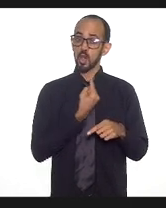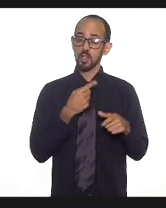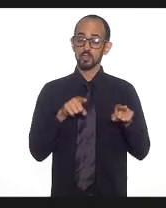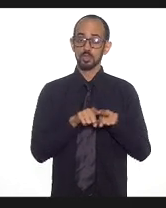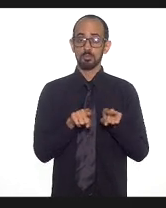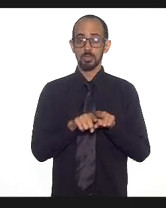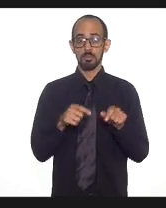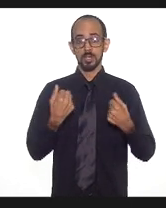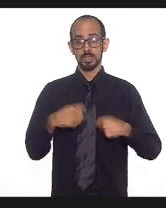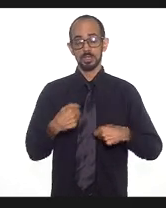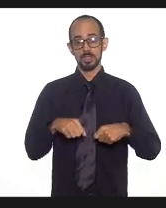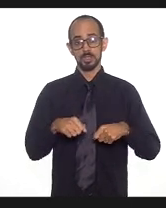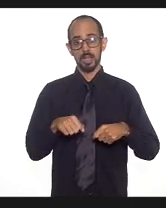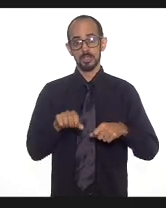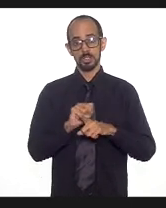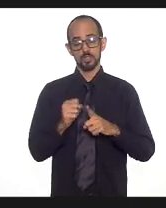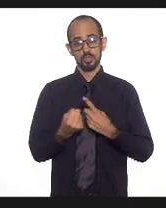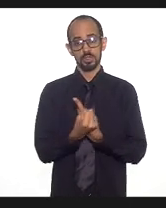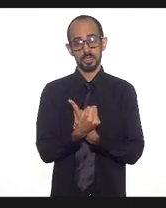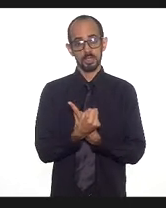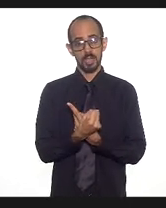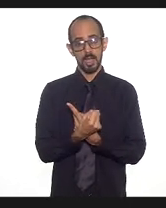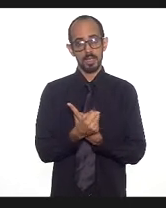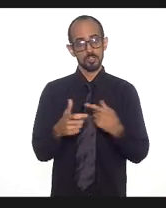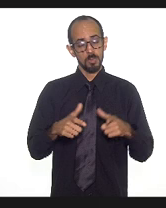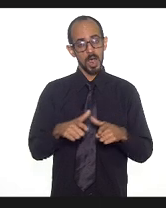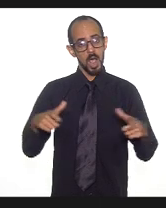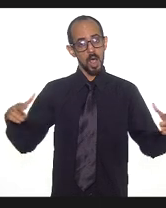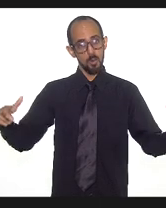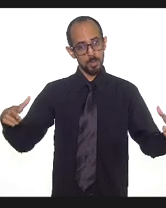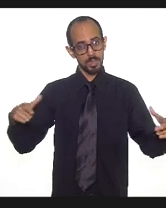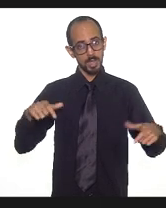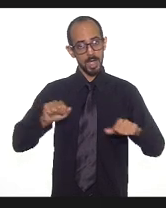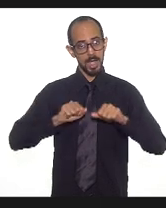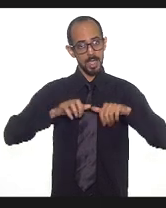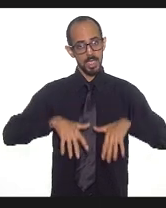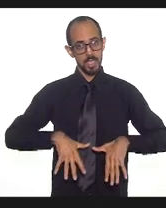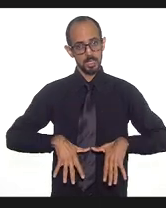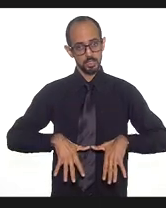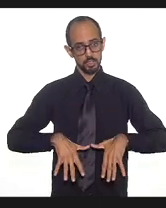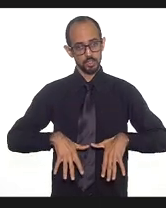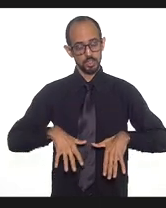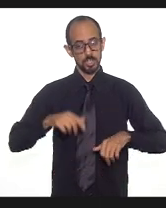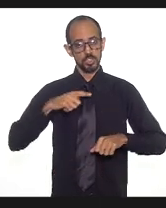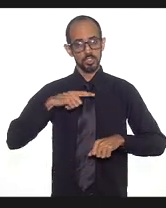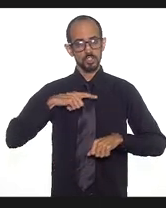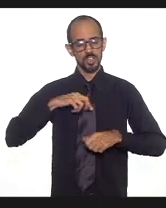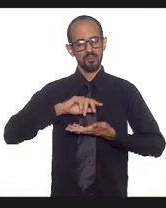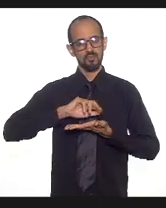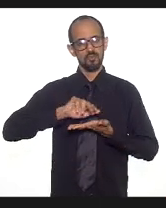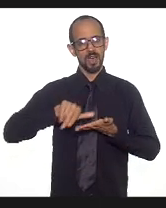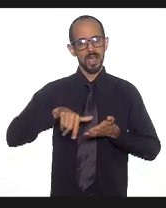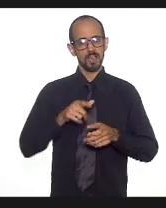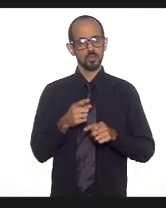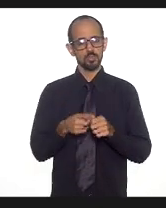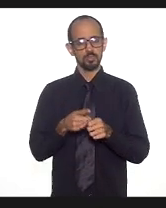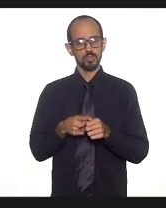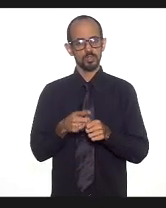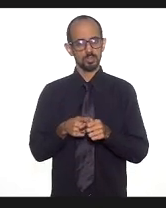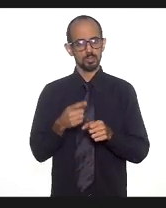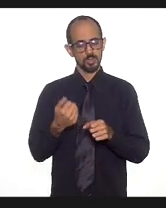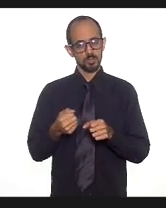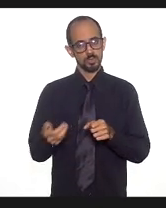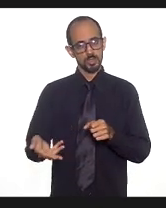a ampliação da rede. Né? Então, a gente tem demandas ainda em vários municípios, demandas históricas, que a gente precisa